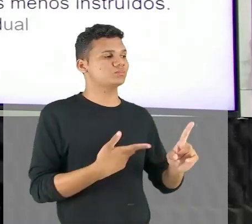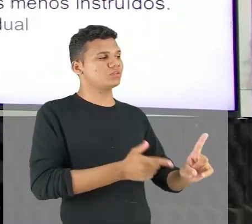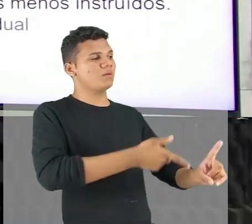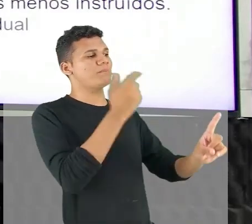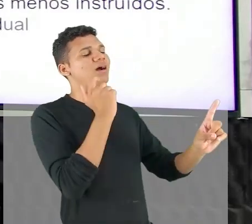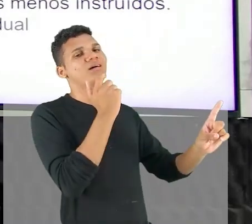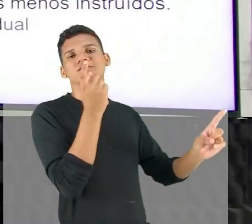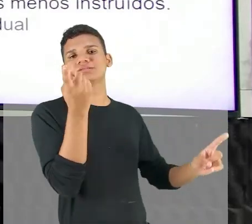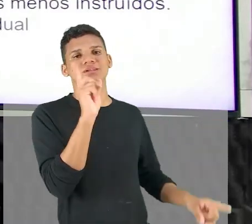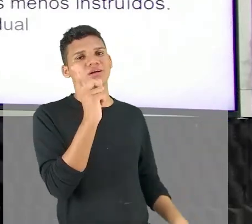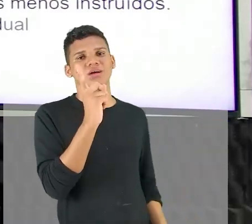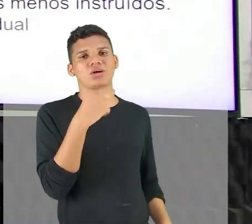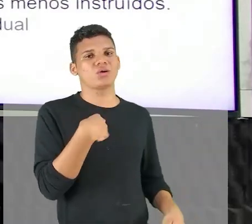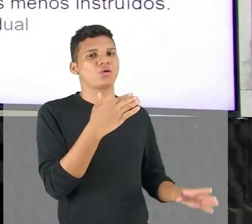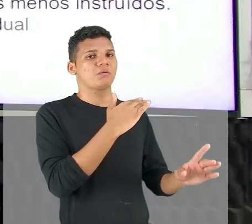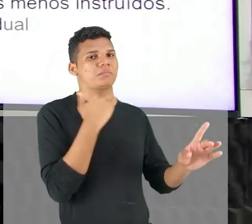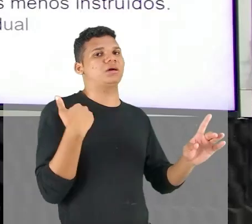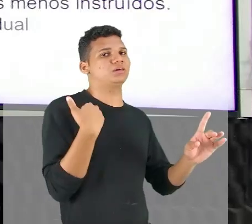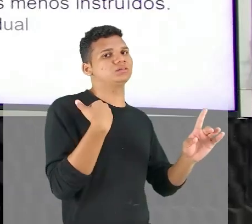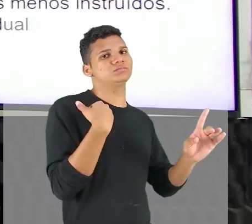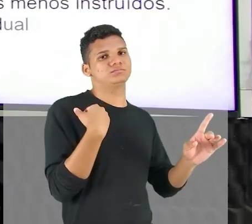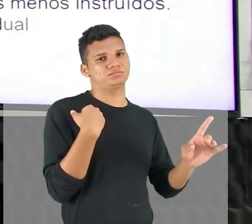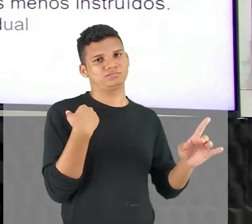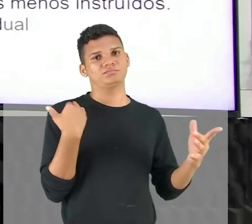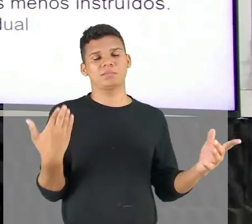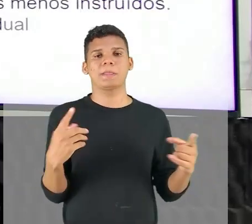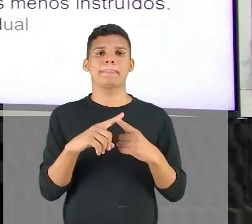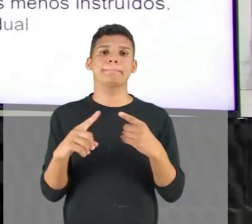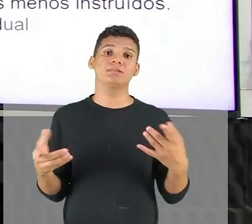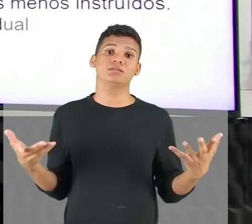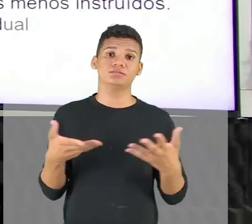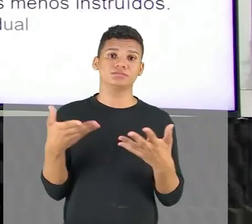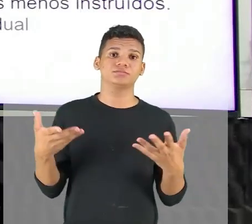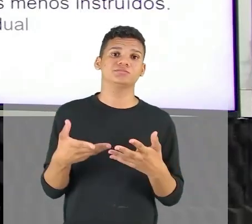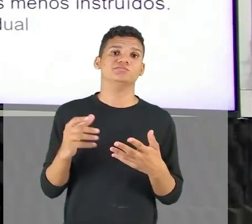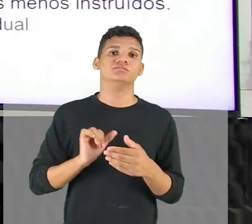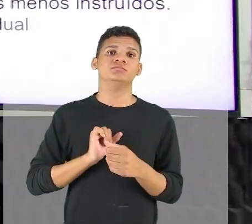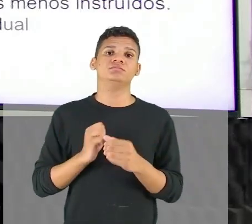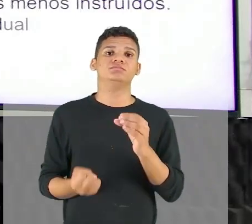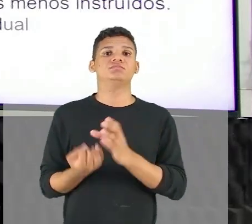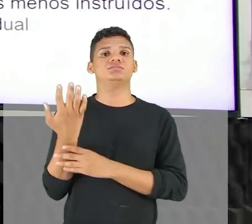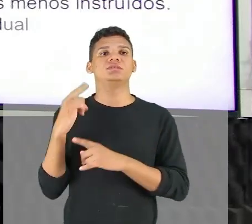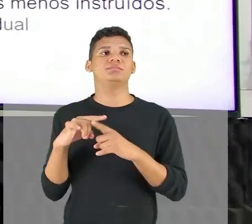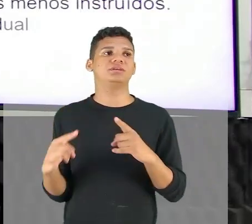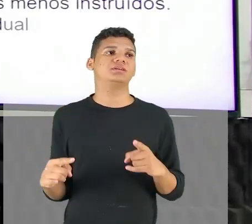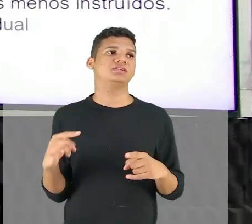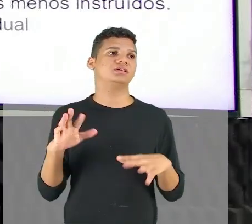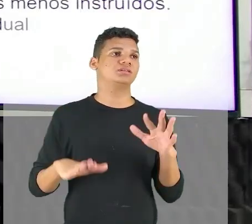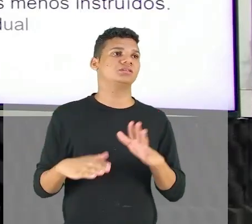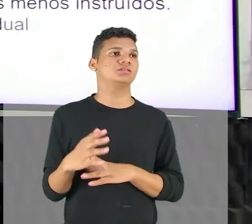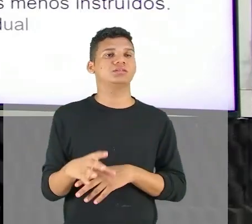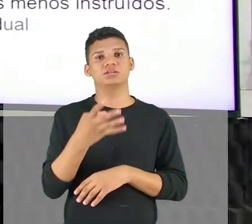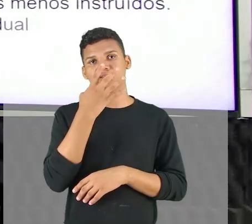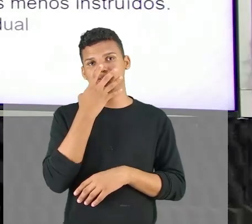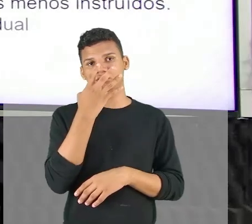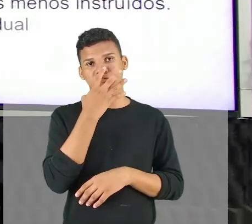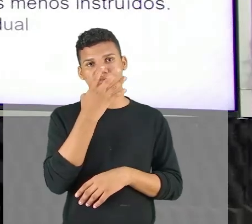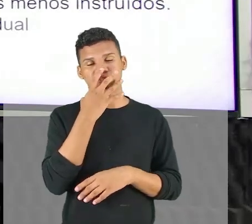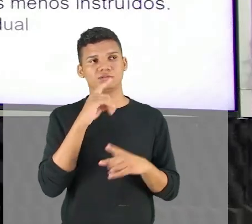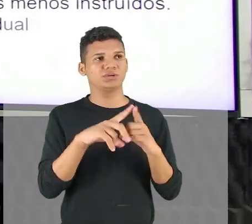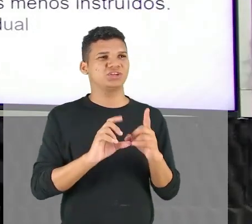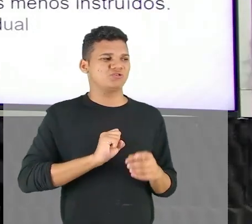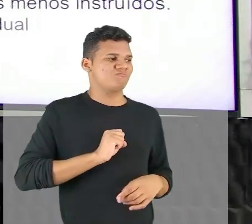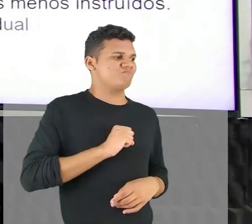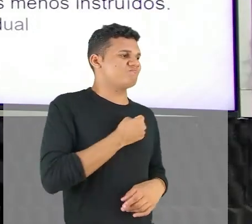agora a alma, porque essa punição ela gerava um certo desconforto de quem assistia, O ódio